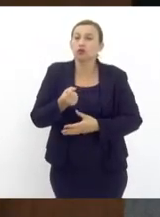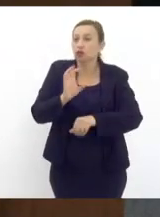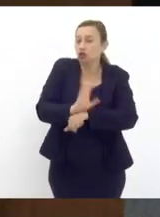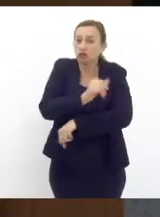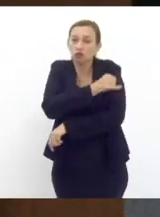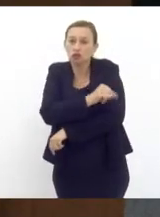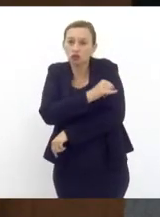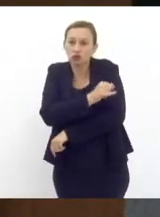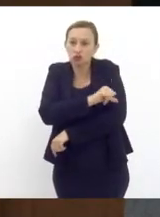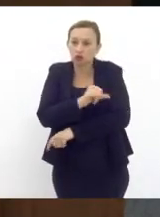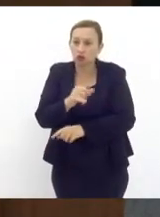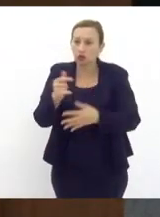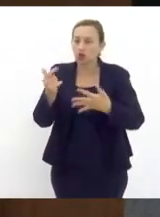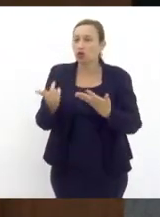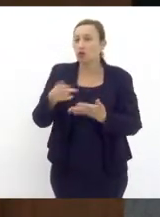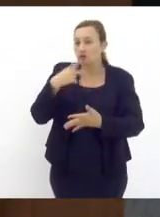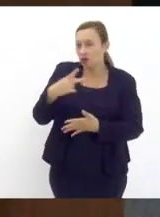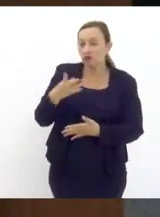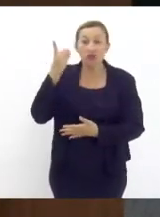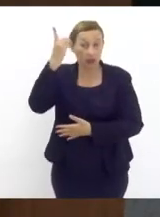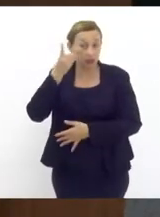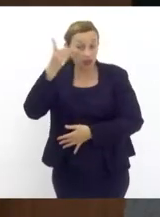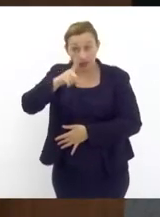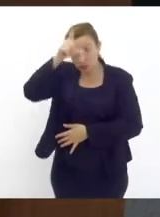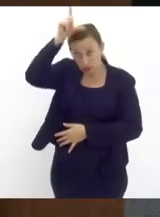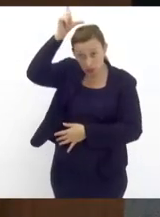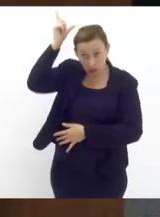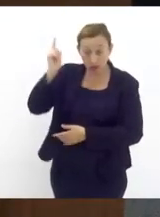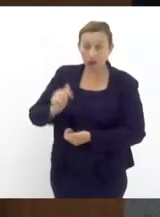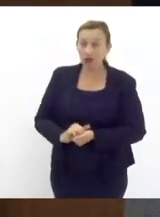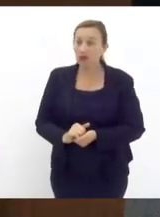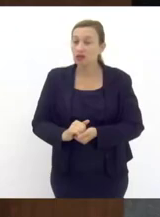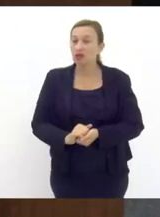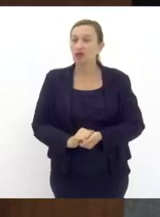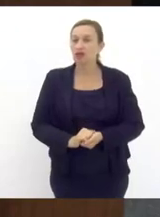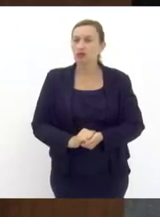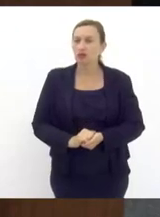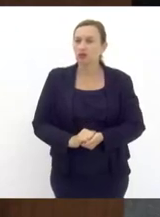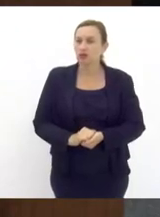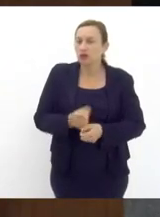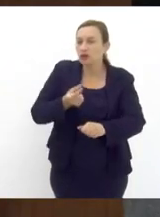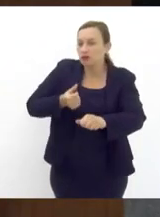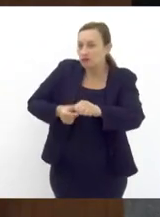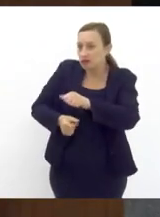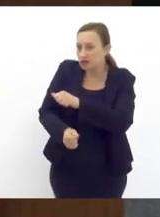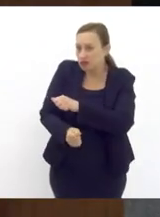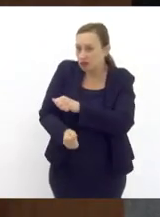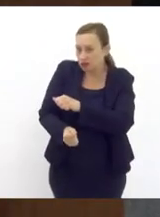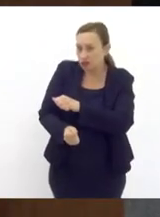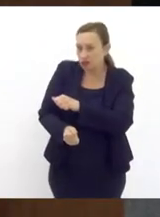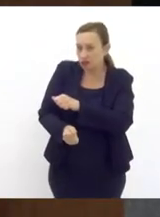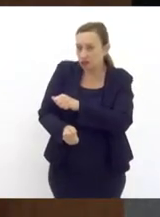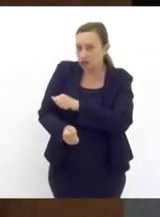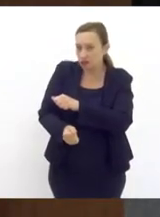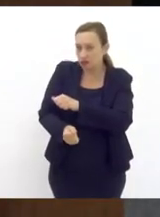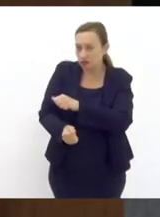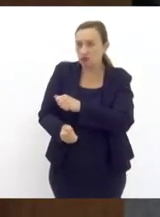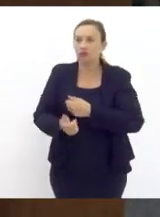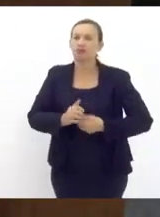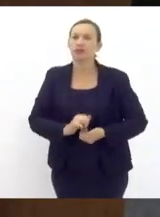do Rio de Janeiro como bem pontuou Deputado Luiz Paulo como um dos maiores financiadores das operações